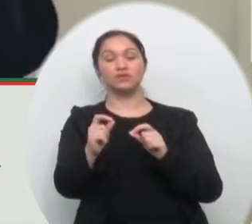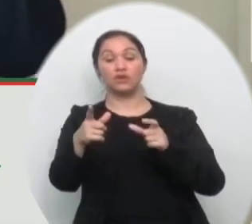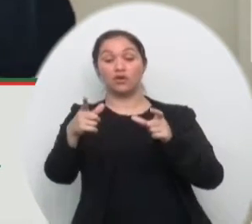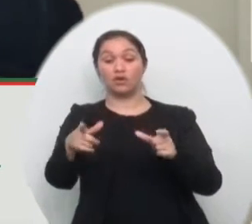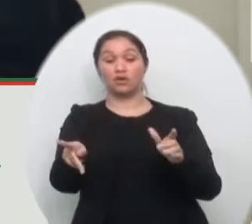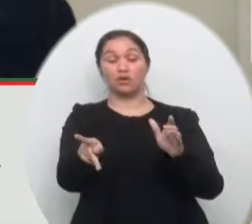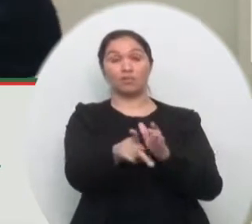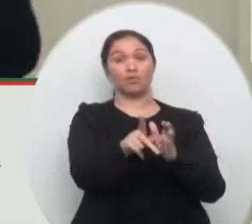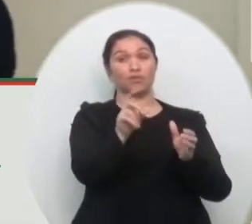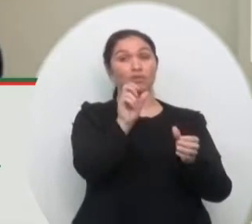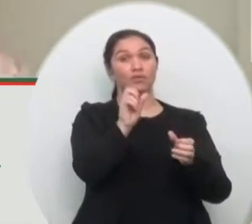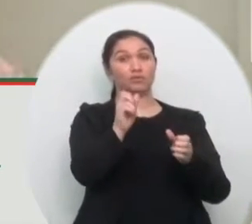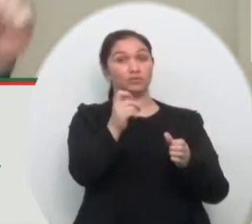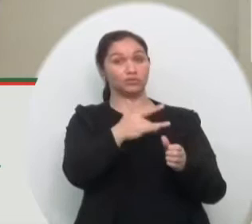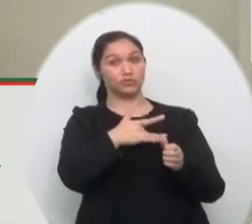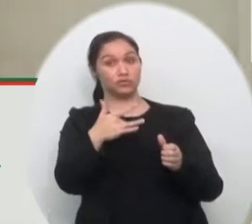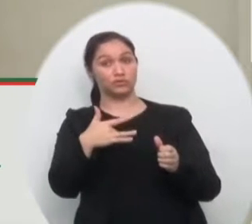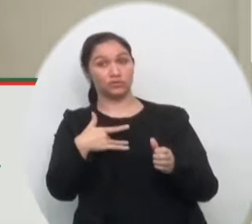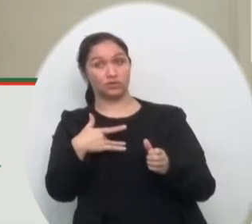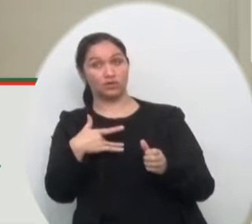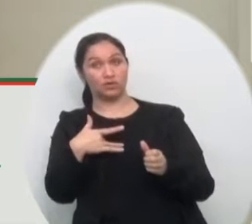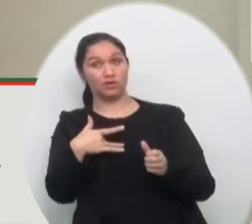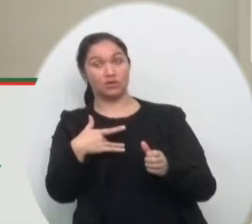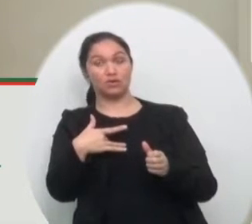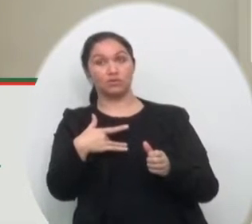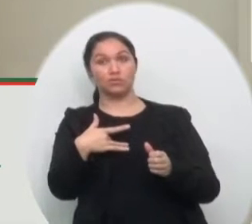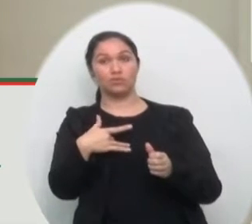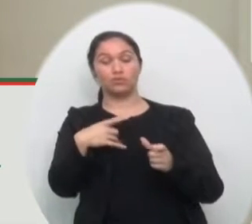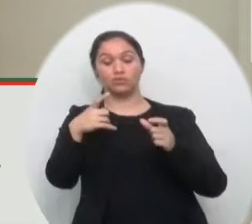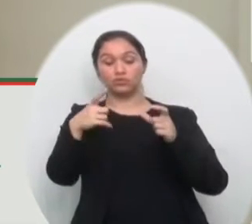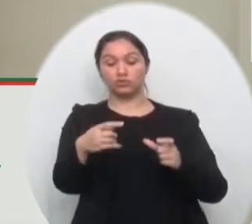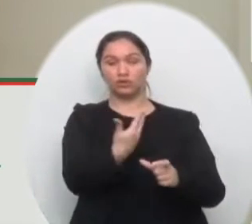saúde, instalar em todo o município placas,